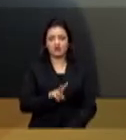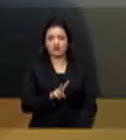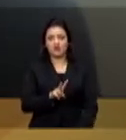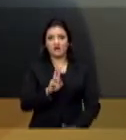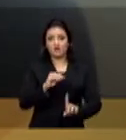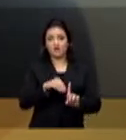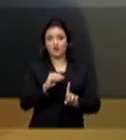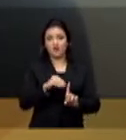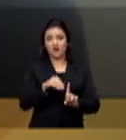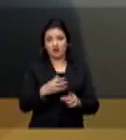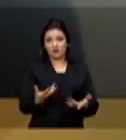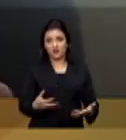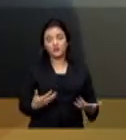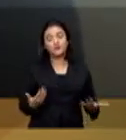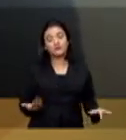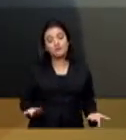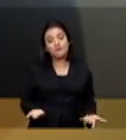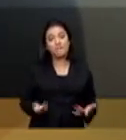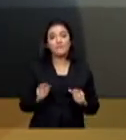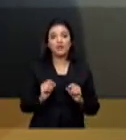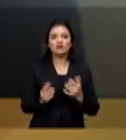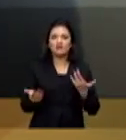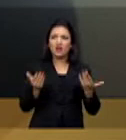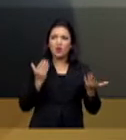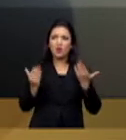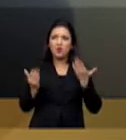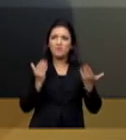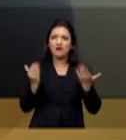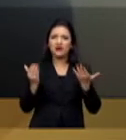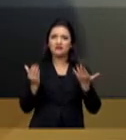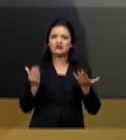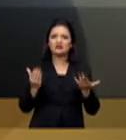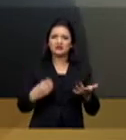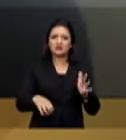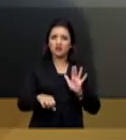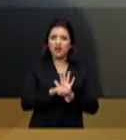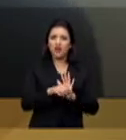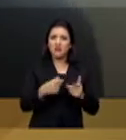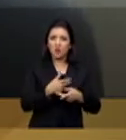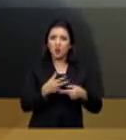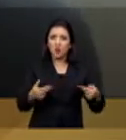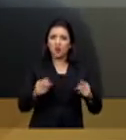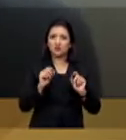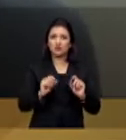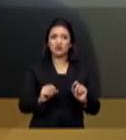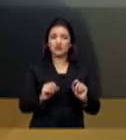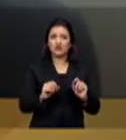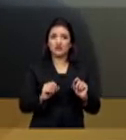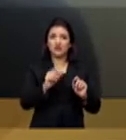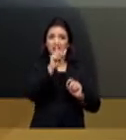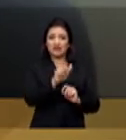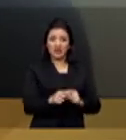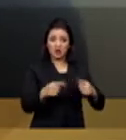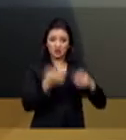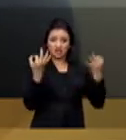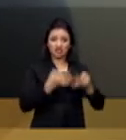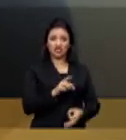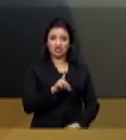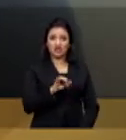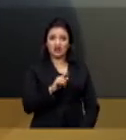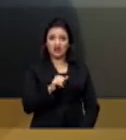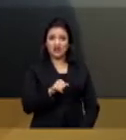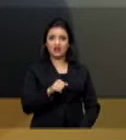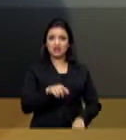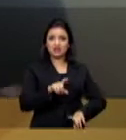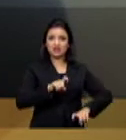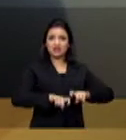delitos com tipos que protegem um bem jurídico absolutamente caro, que é a dignidade sexual. Vejam a